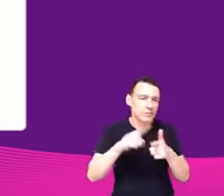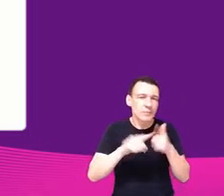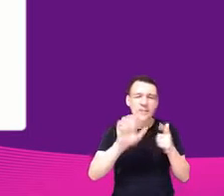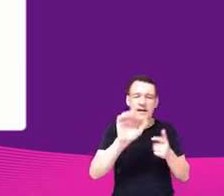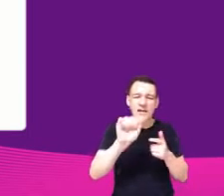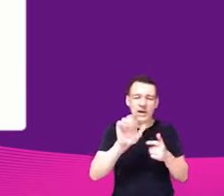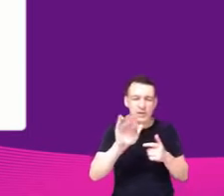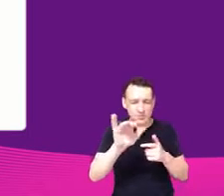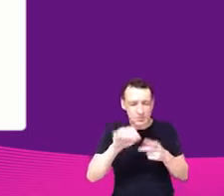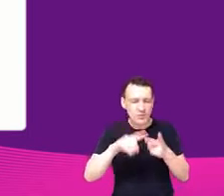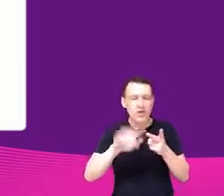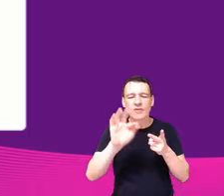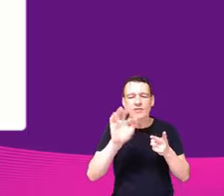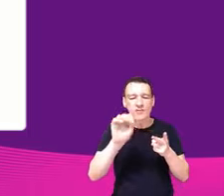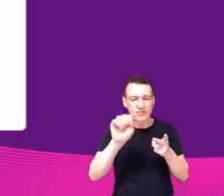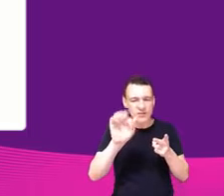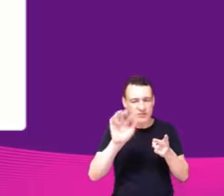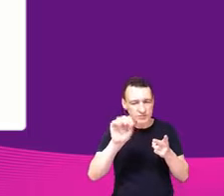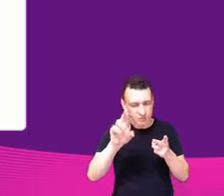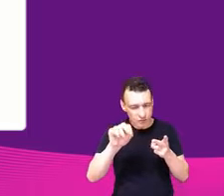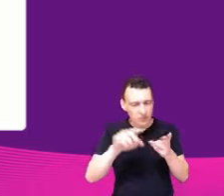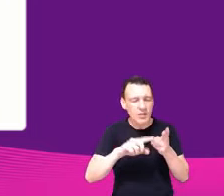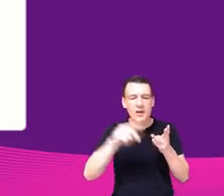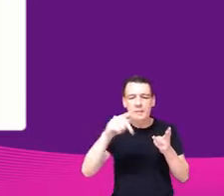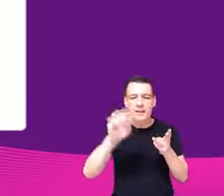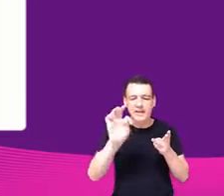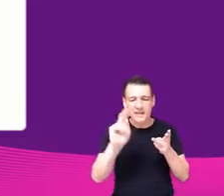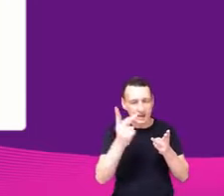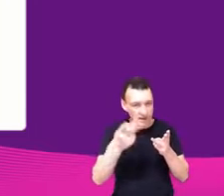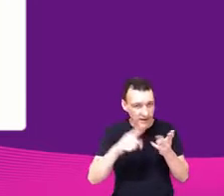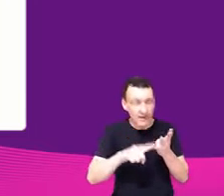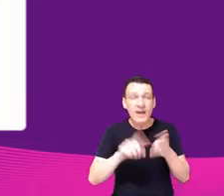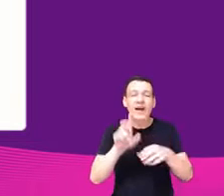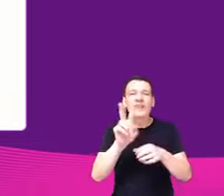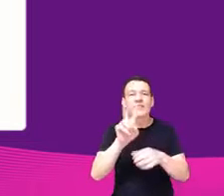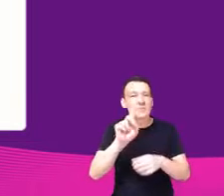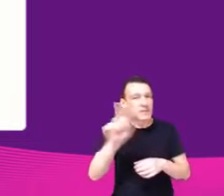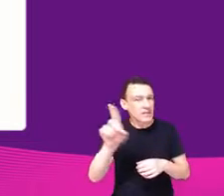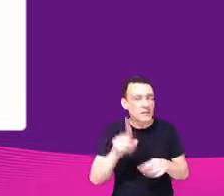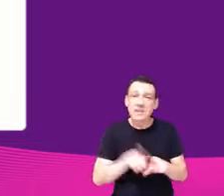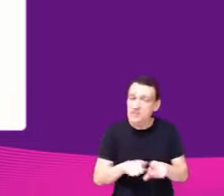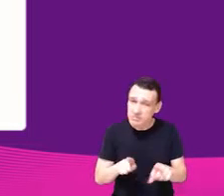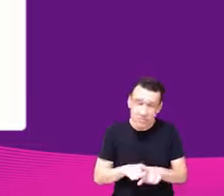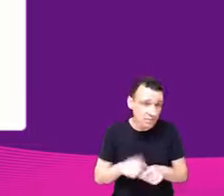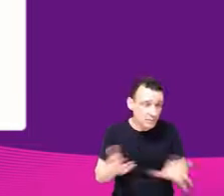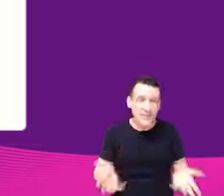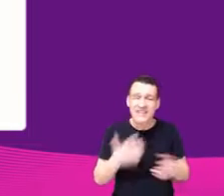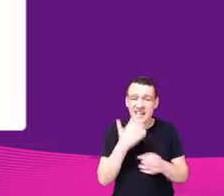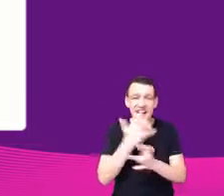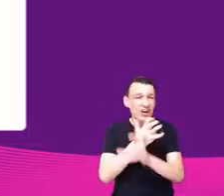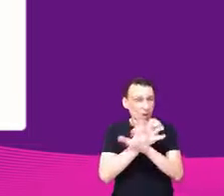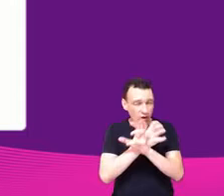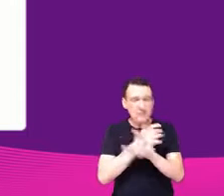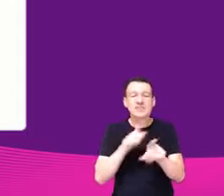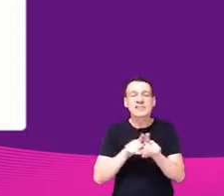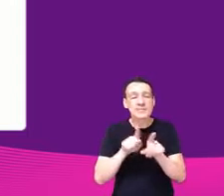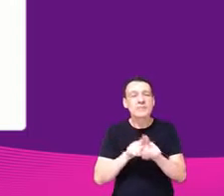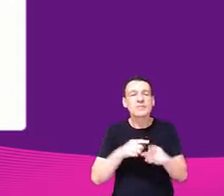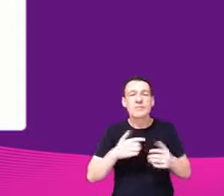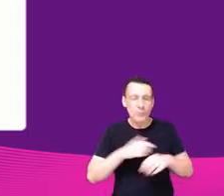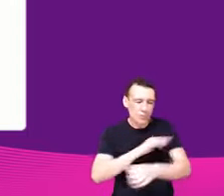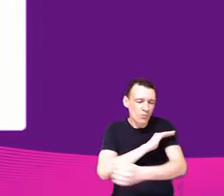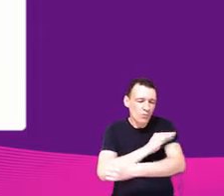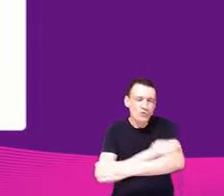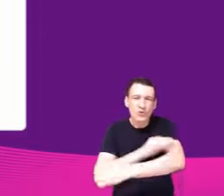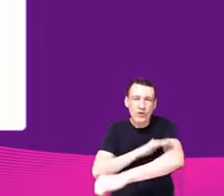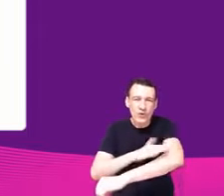PTH e da vitamina D, que geram consequências não só a questão osteomuscular, mas também, de forma muito impactante,